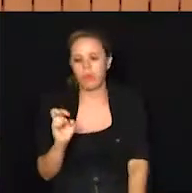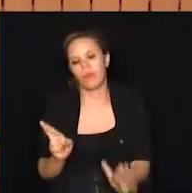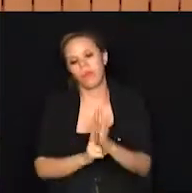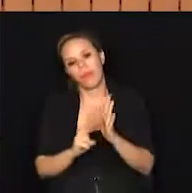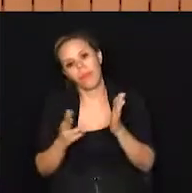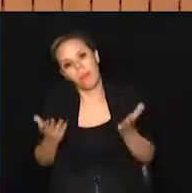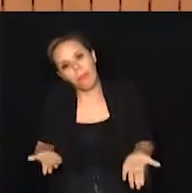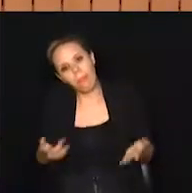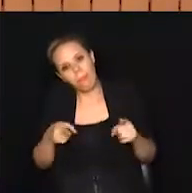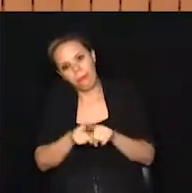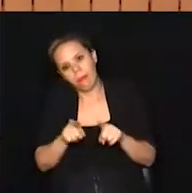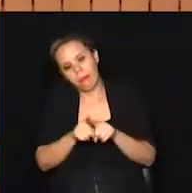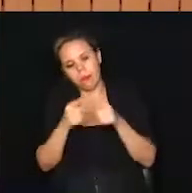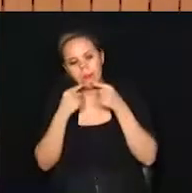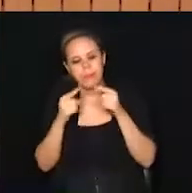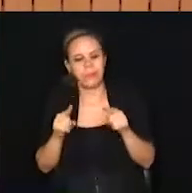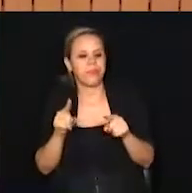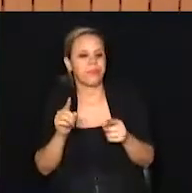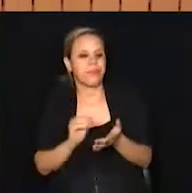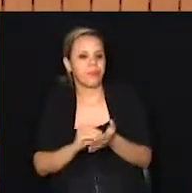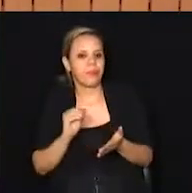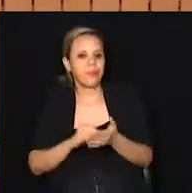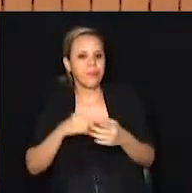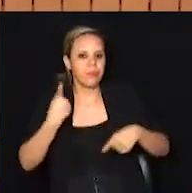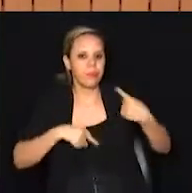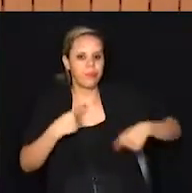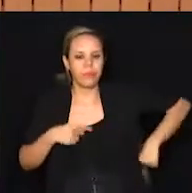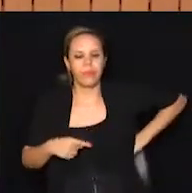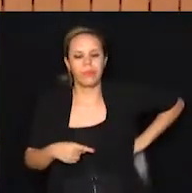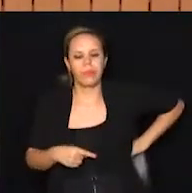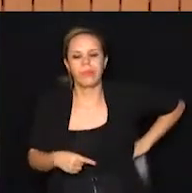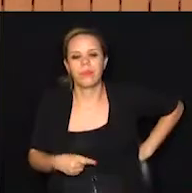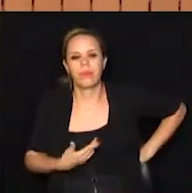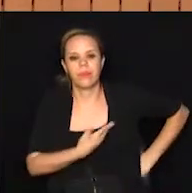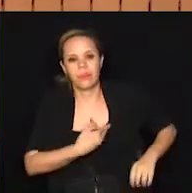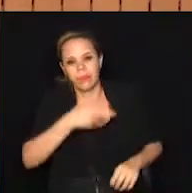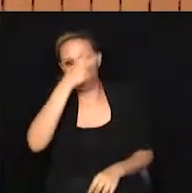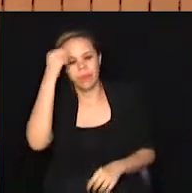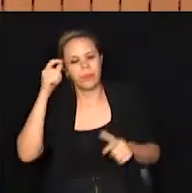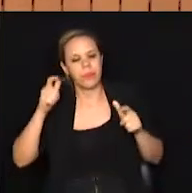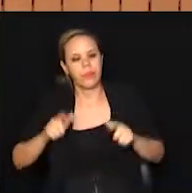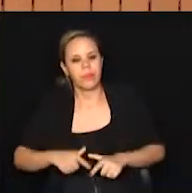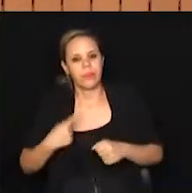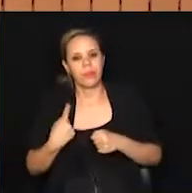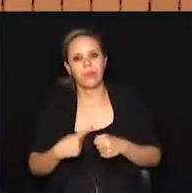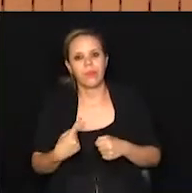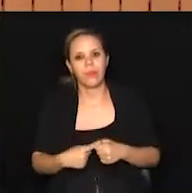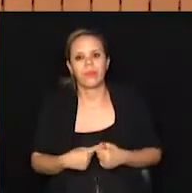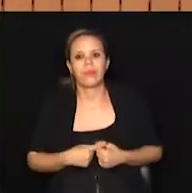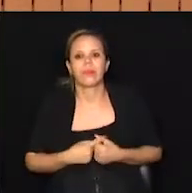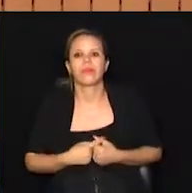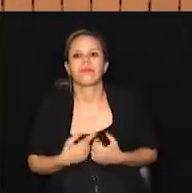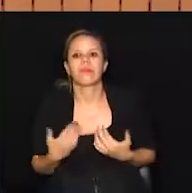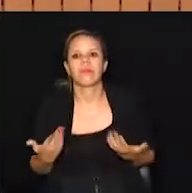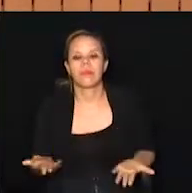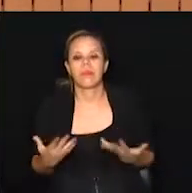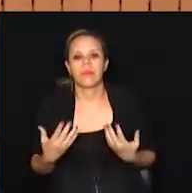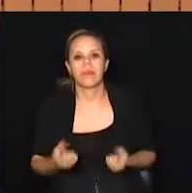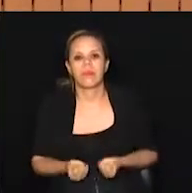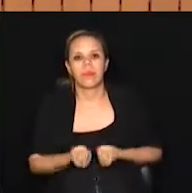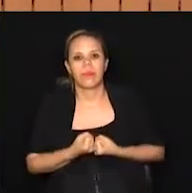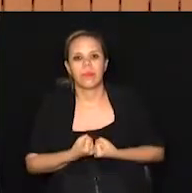Eu acho que ficou um pouco prejudicado, talvez. Não sei se tem alguma forma de melhorar um pouco a internet,